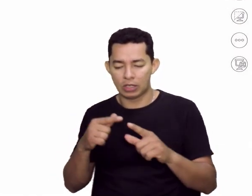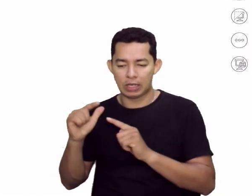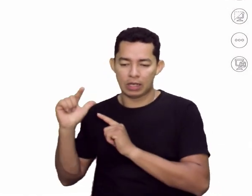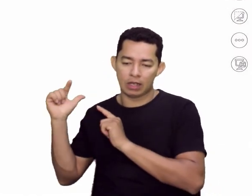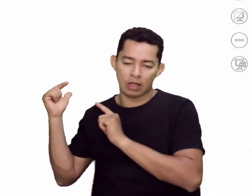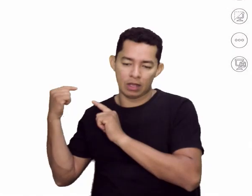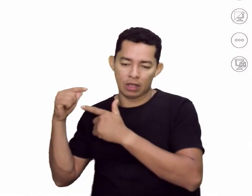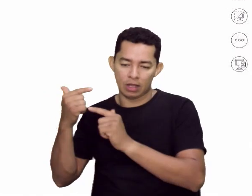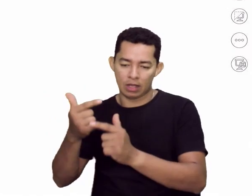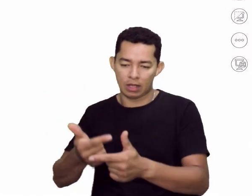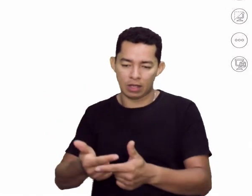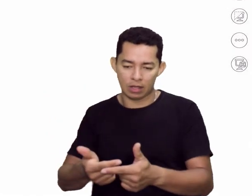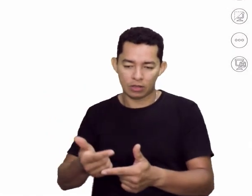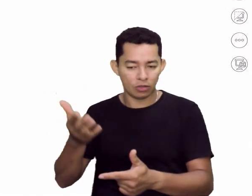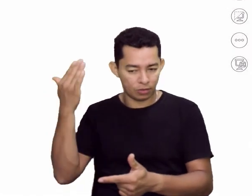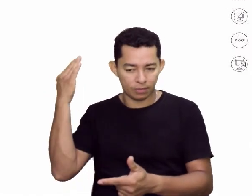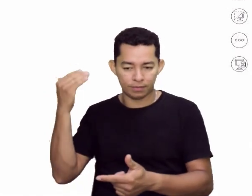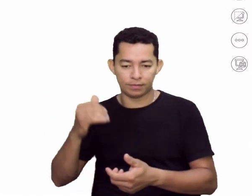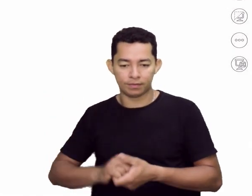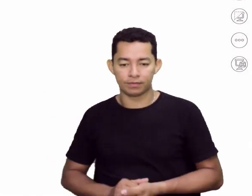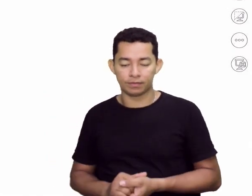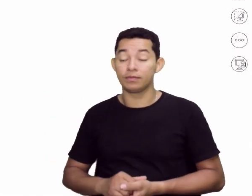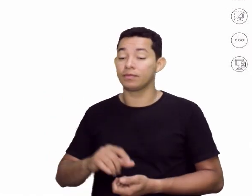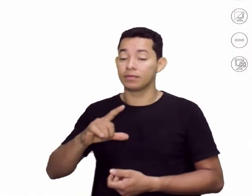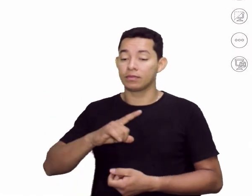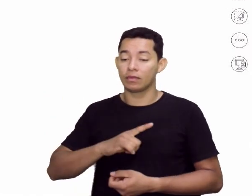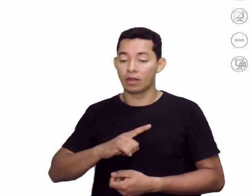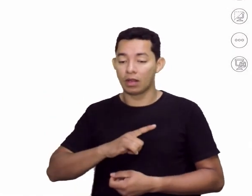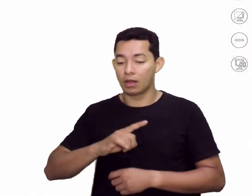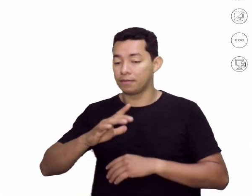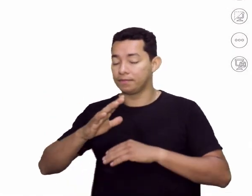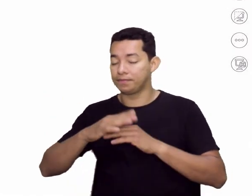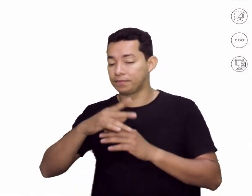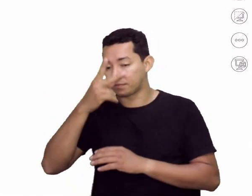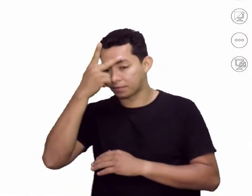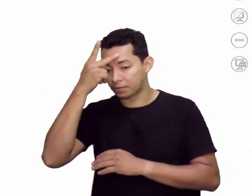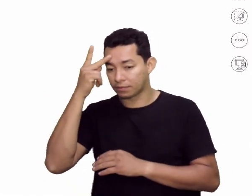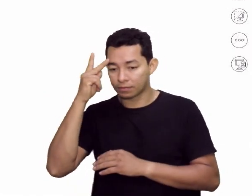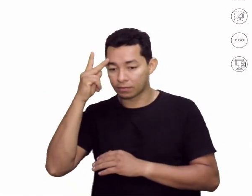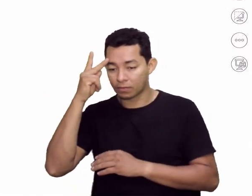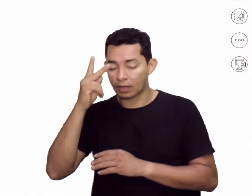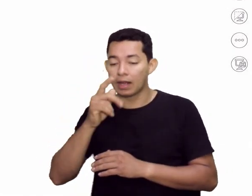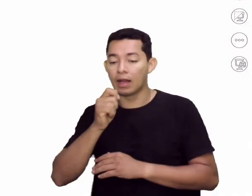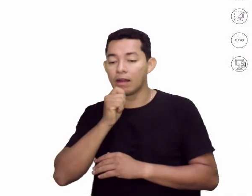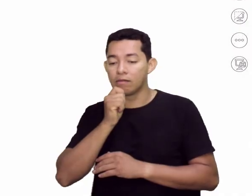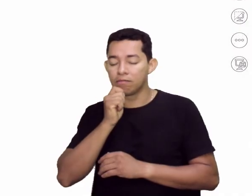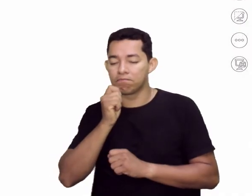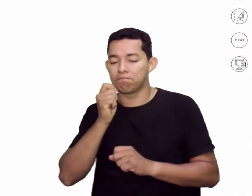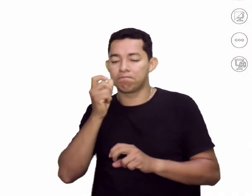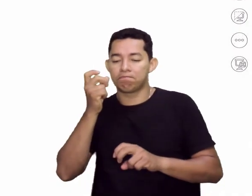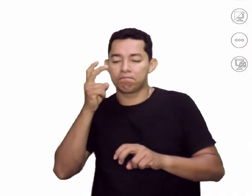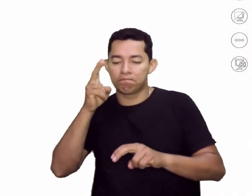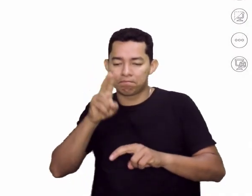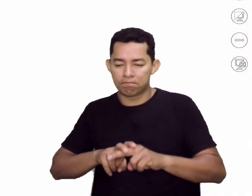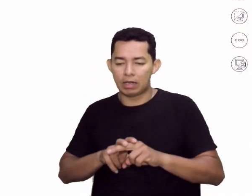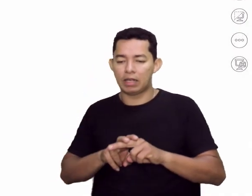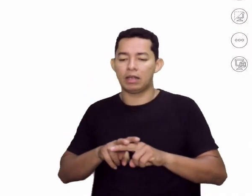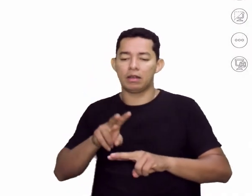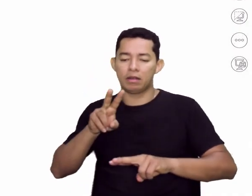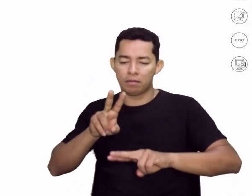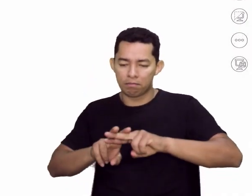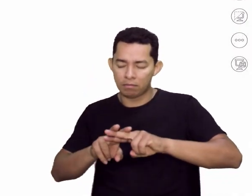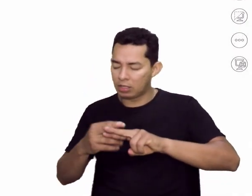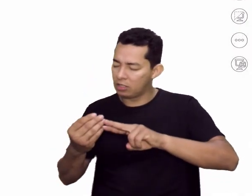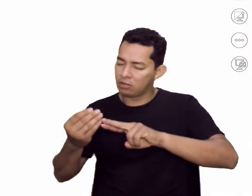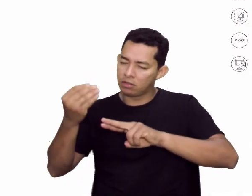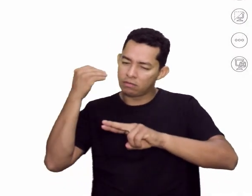aí bastante arraigado ao conservadorismo, né? Que não queria de jeito